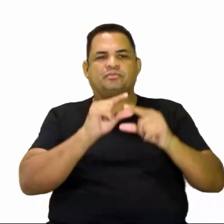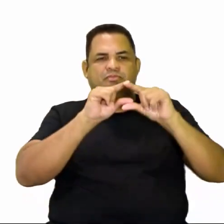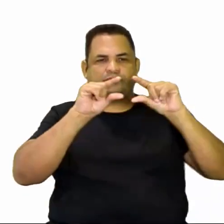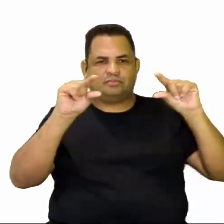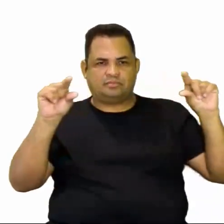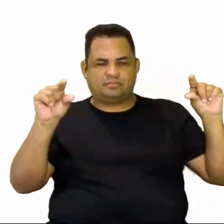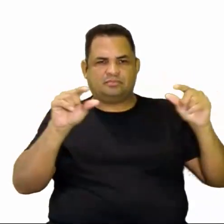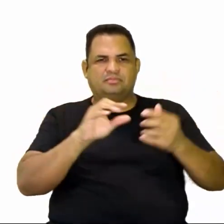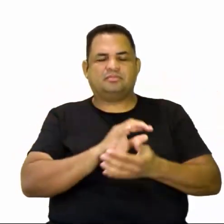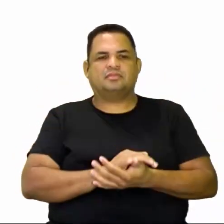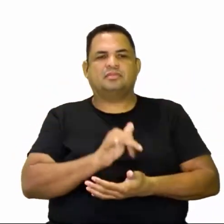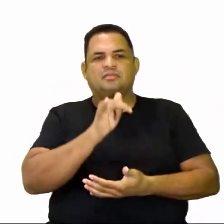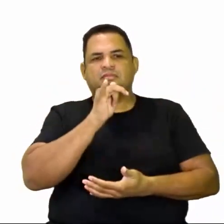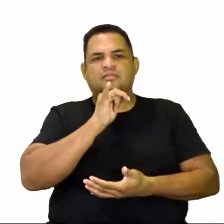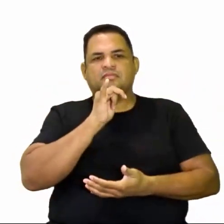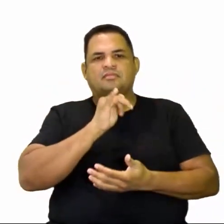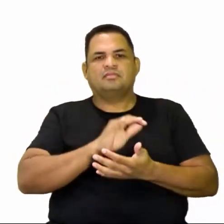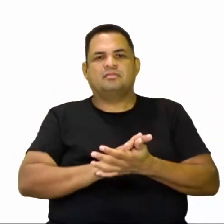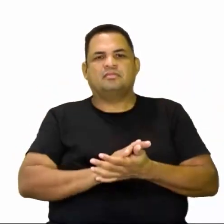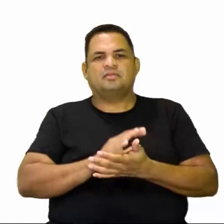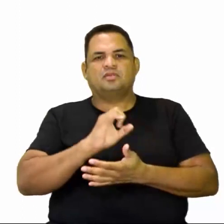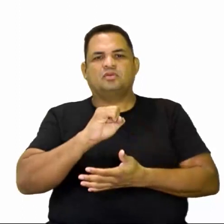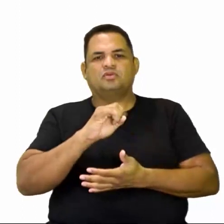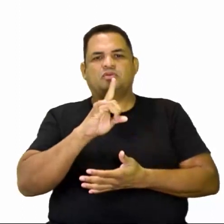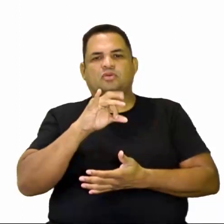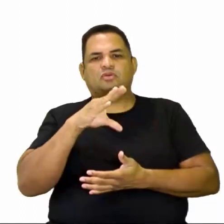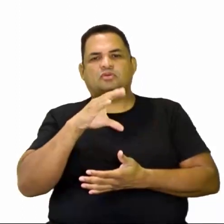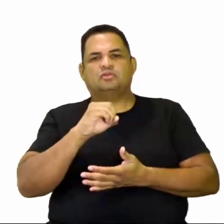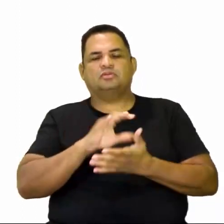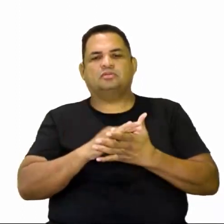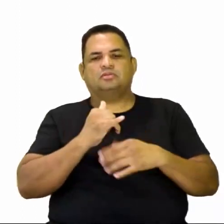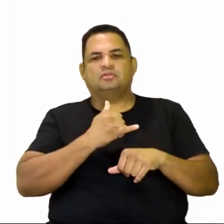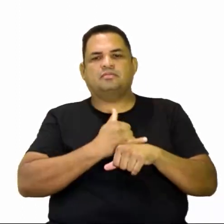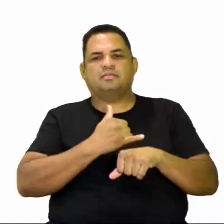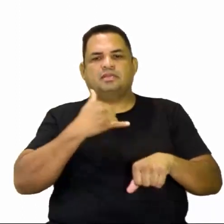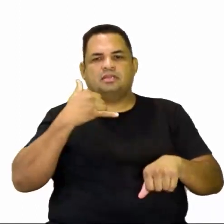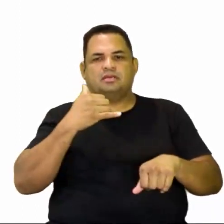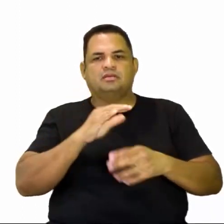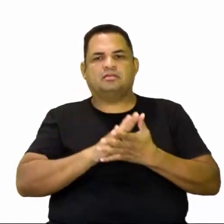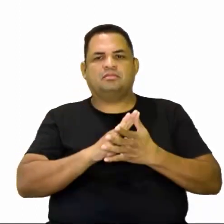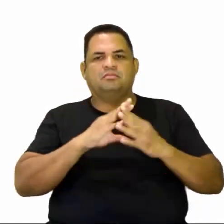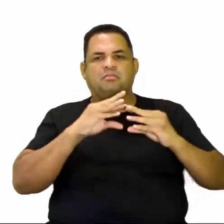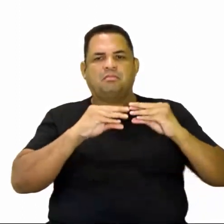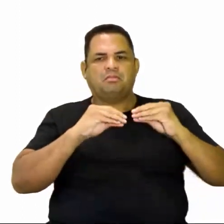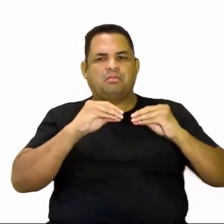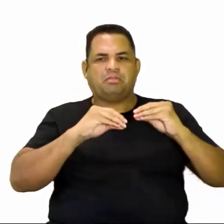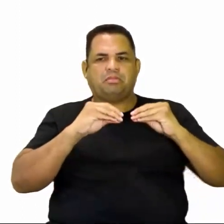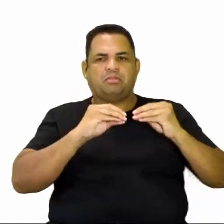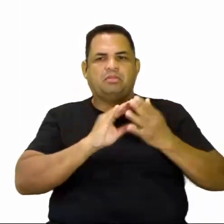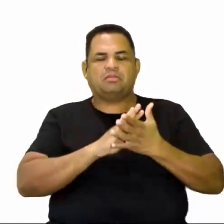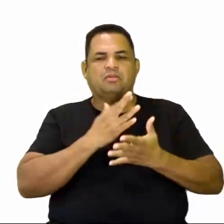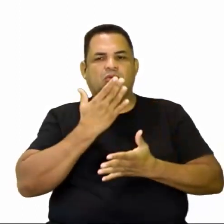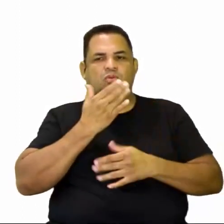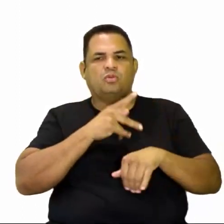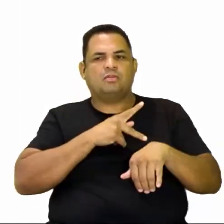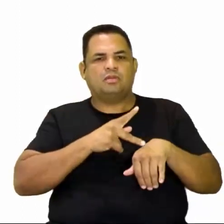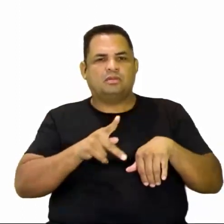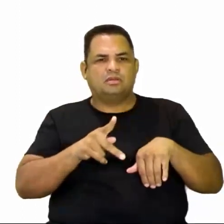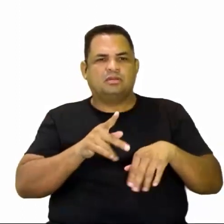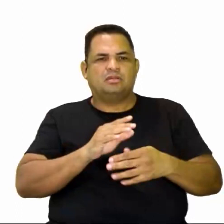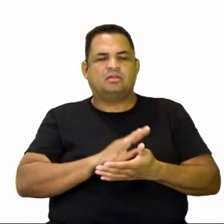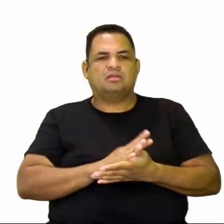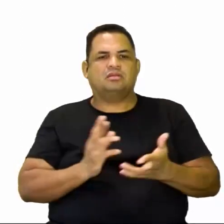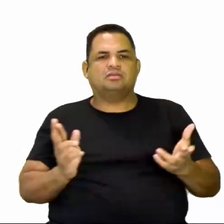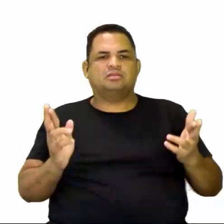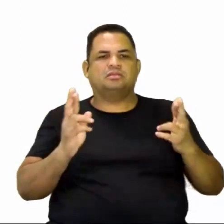enunciado. O sódio é um metal mole que tem cor prateada